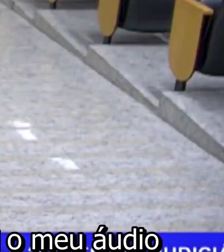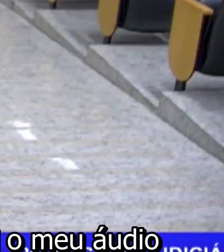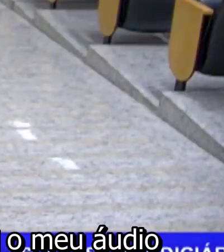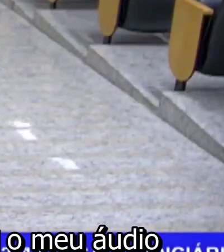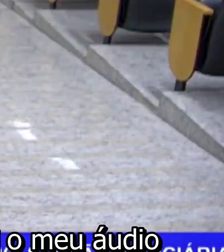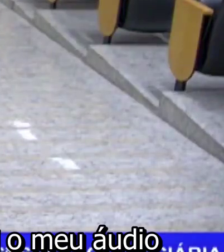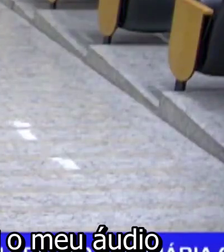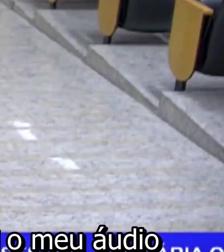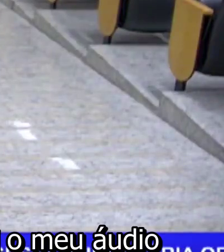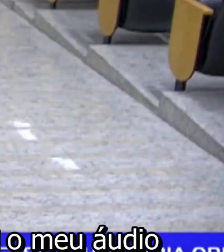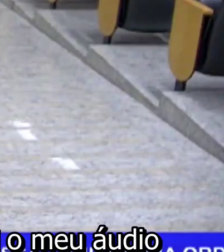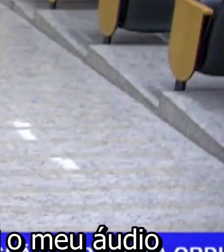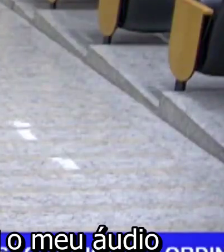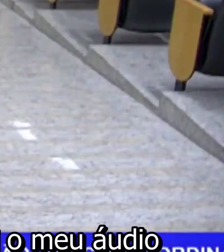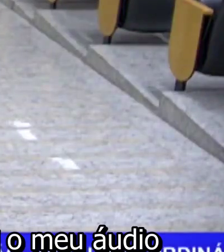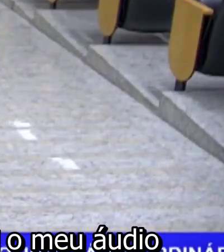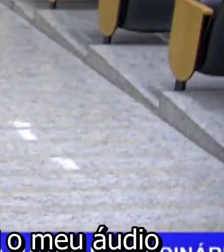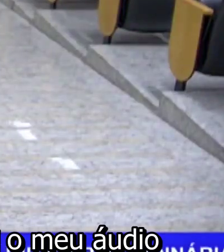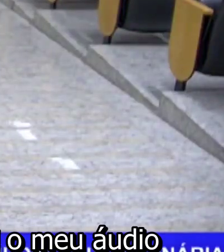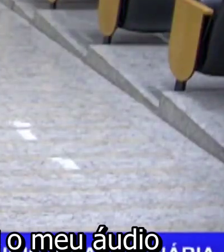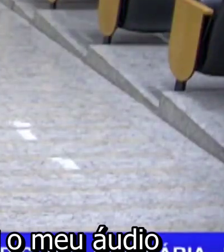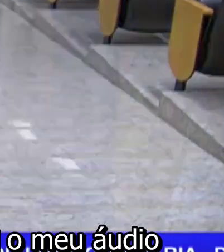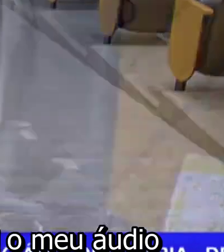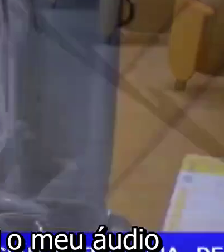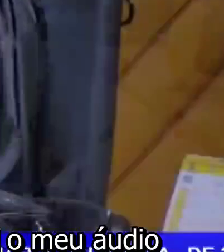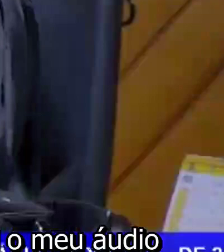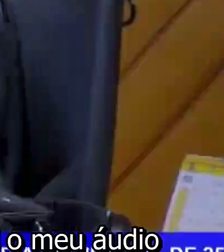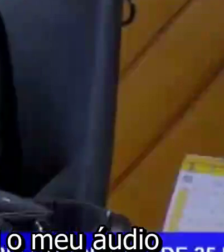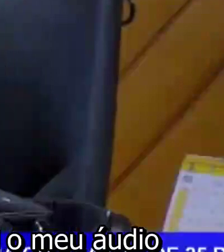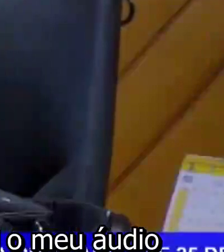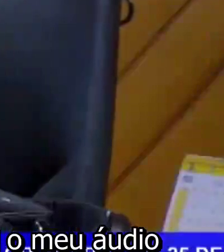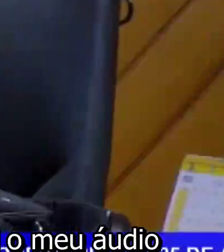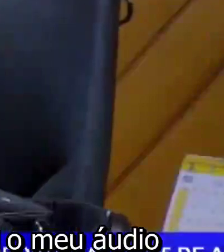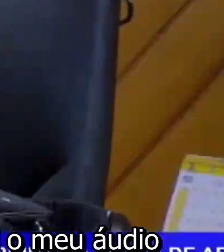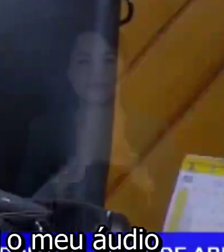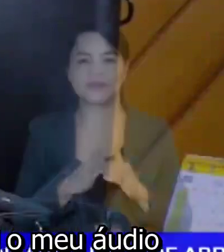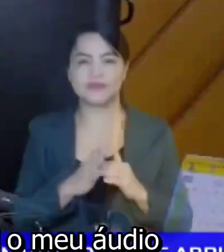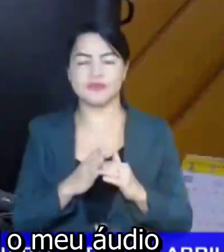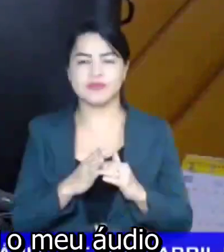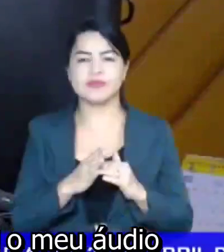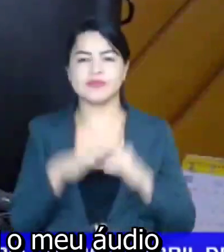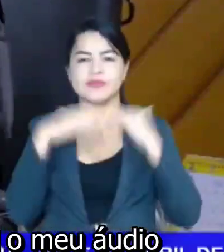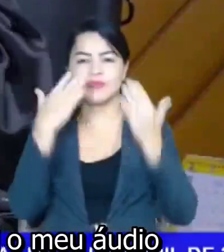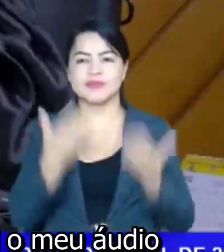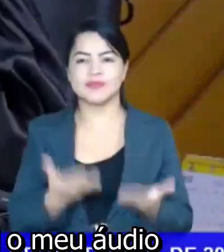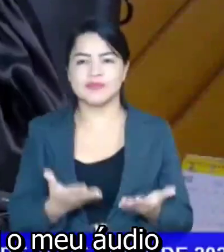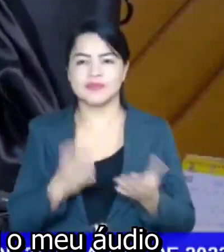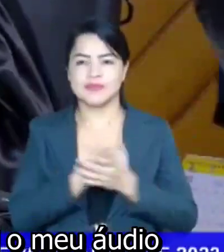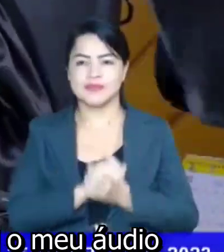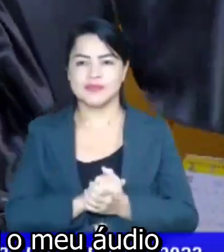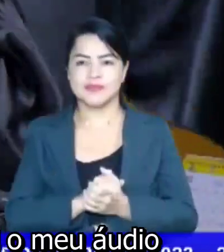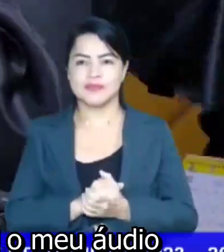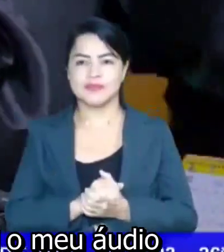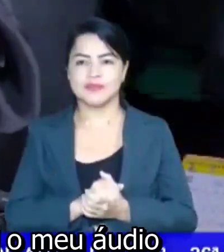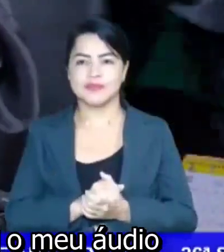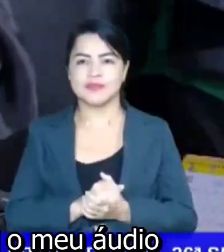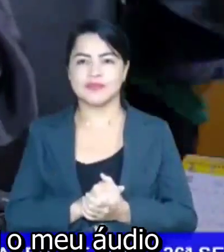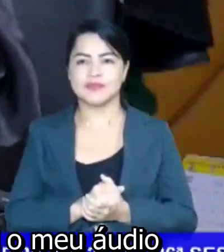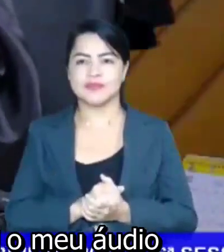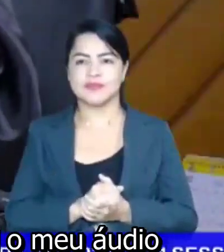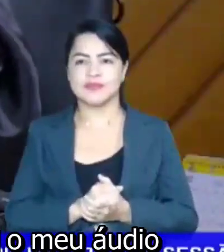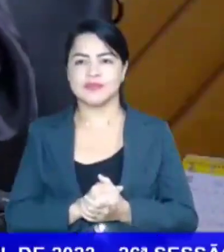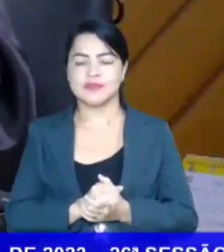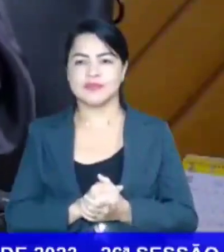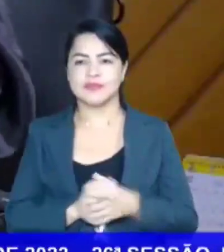tribunal, do lado esquerdo e do lado direito, 2 telões. Em sua mesa, desembargador João Lages, à